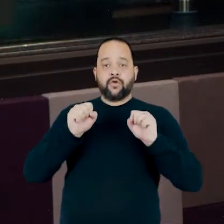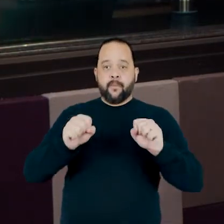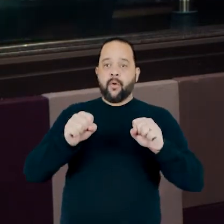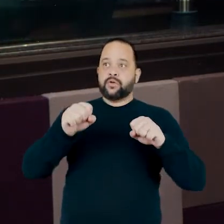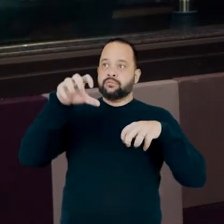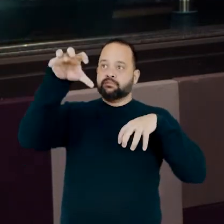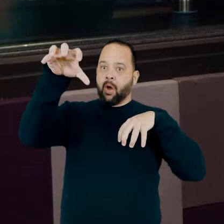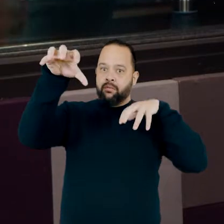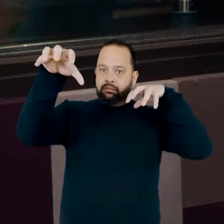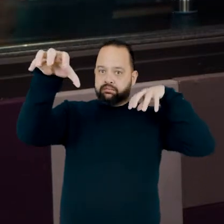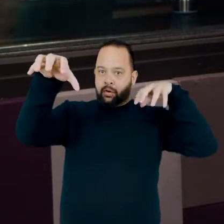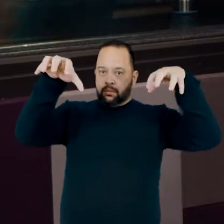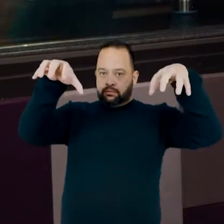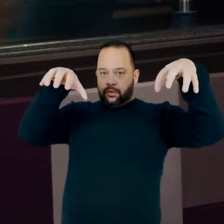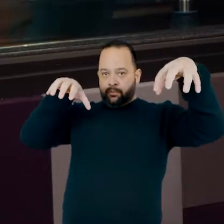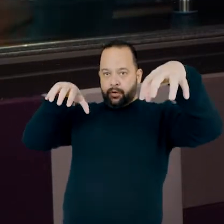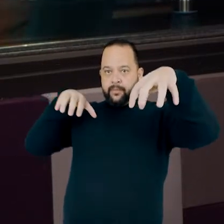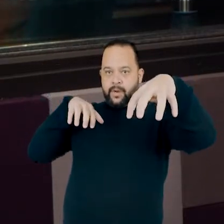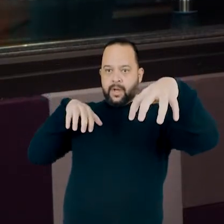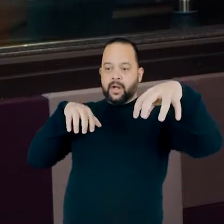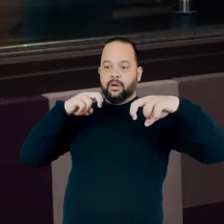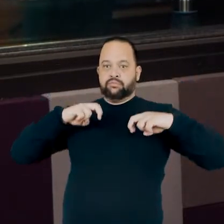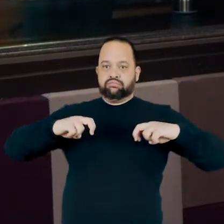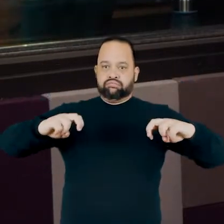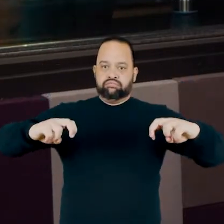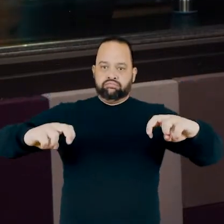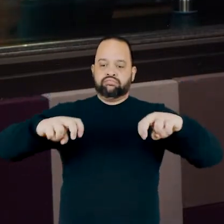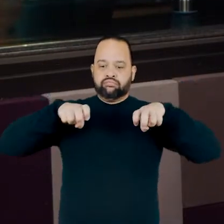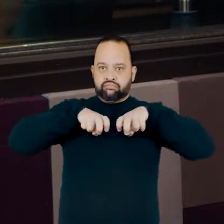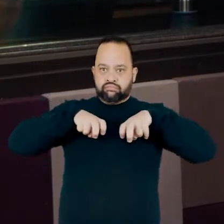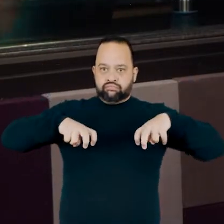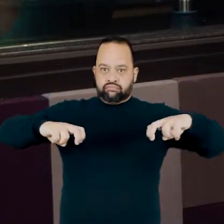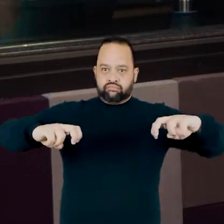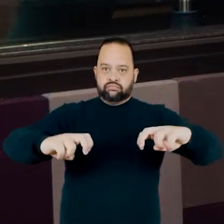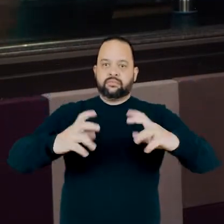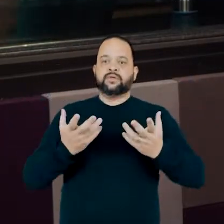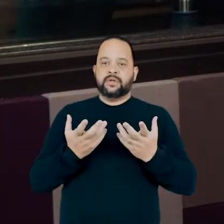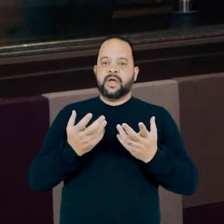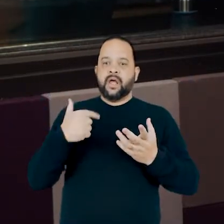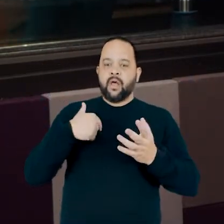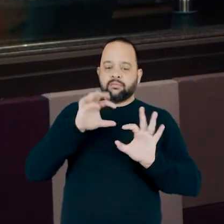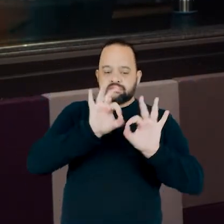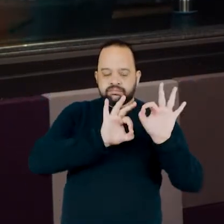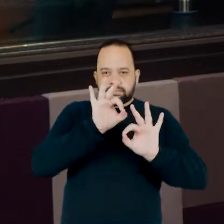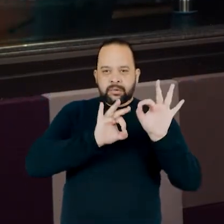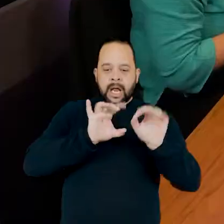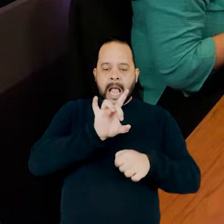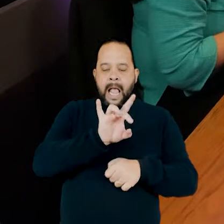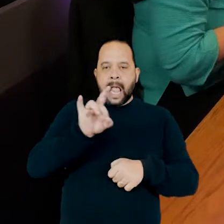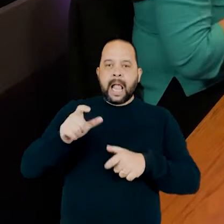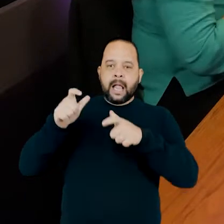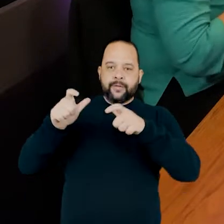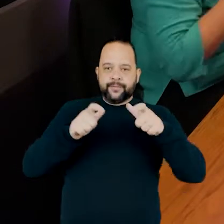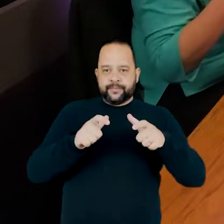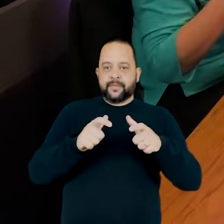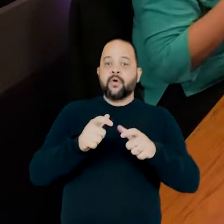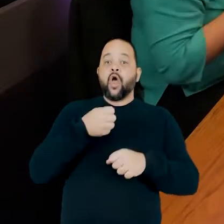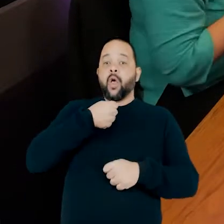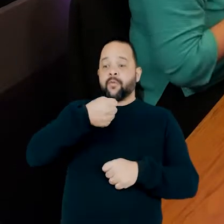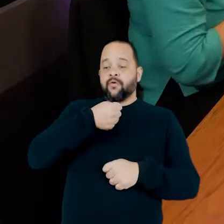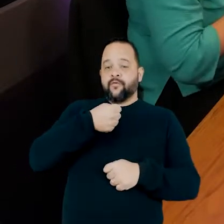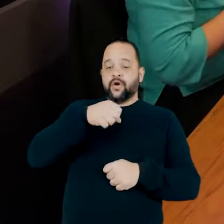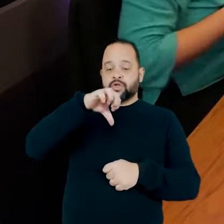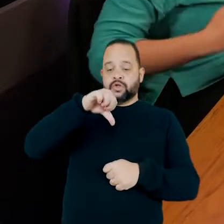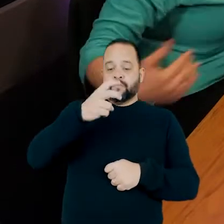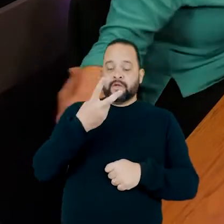cobertura conforme as posições de interesse. Eu trabalho cada um desses pontos de interesse. O 920, que é a versão